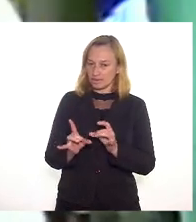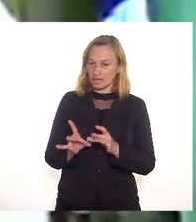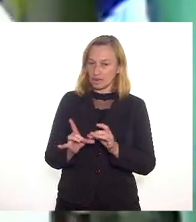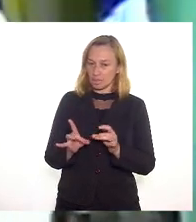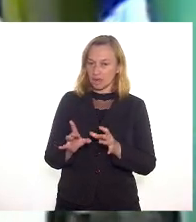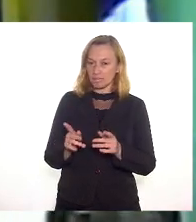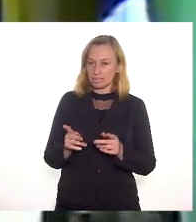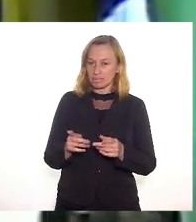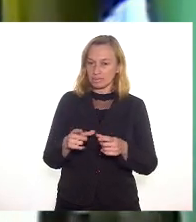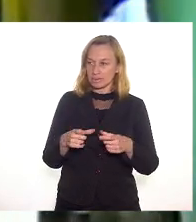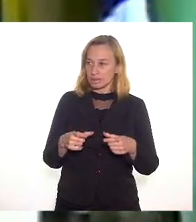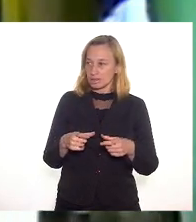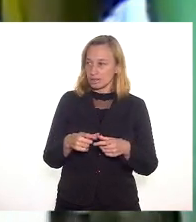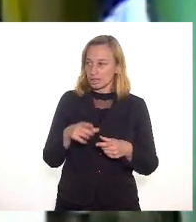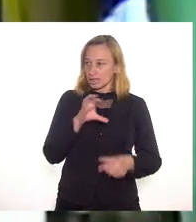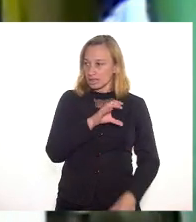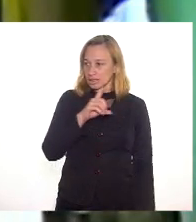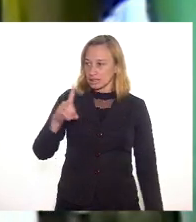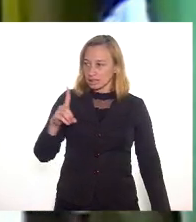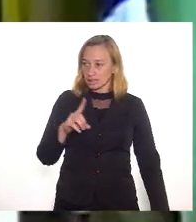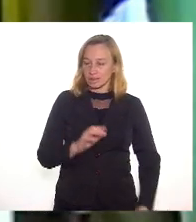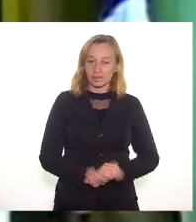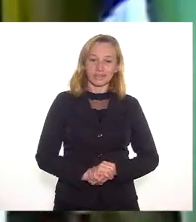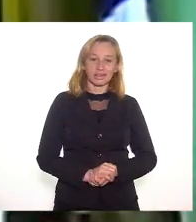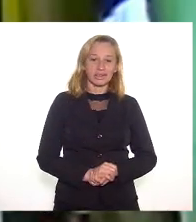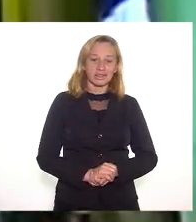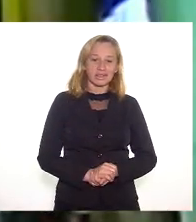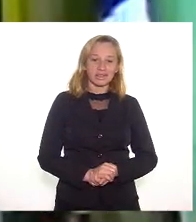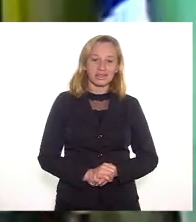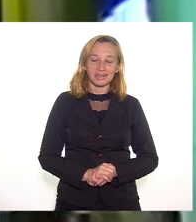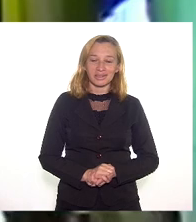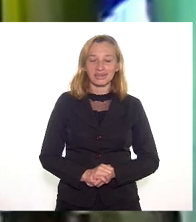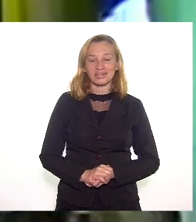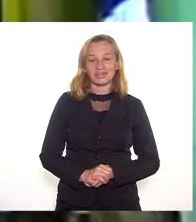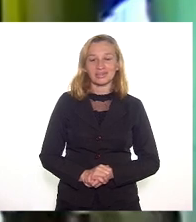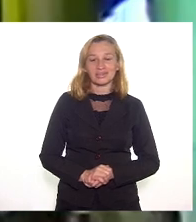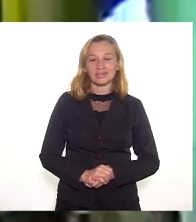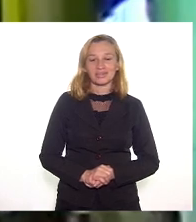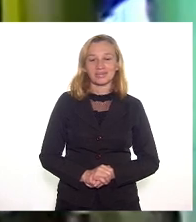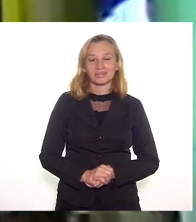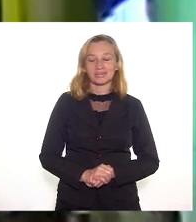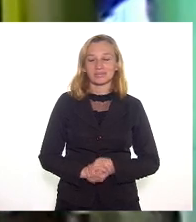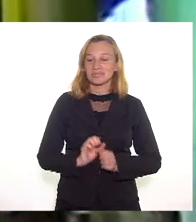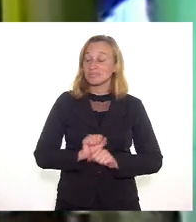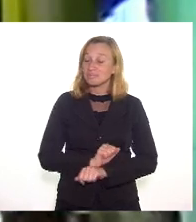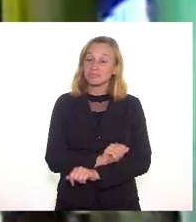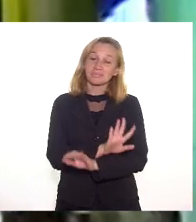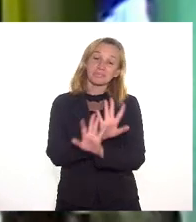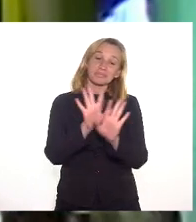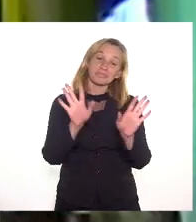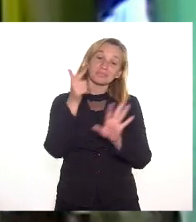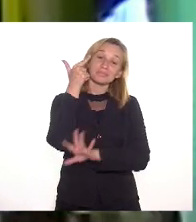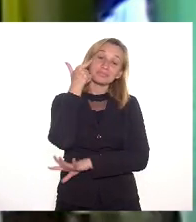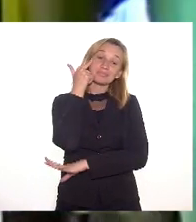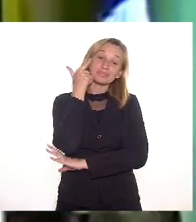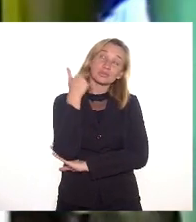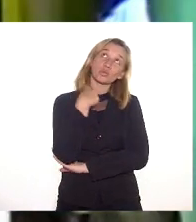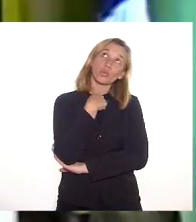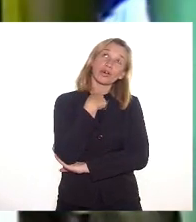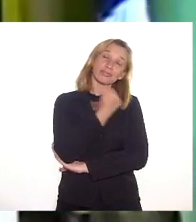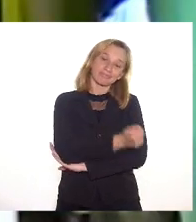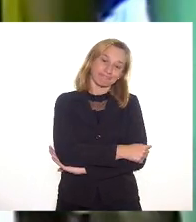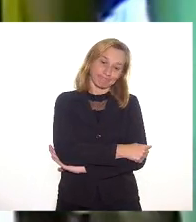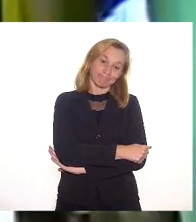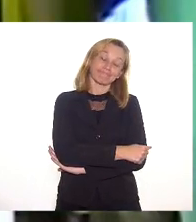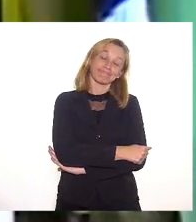ajustar o seu trabalho com o parlamento. A transparência, penso eu, que